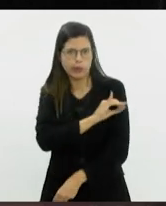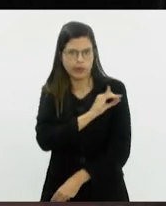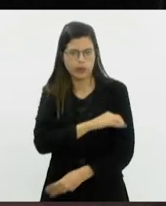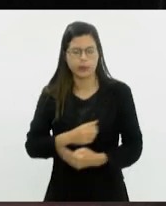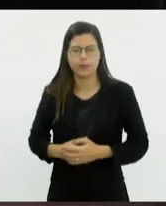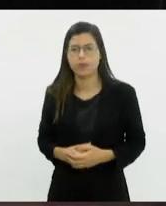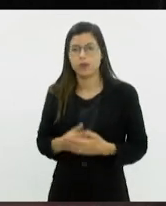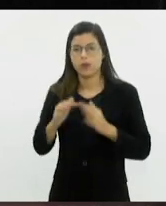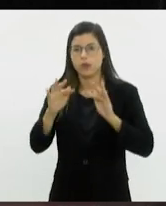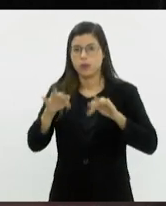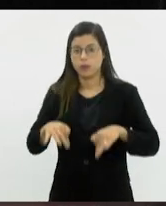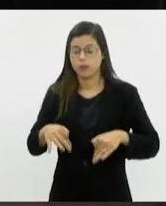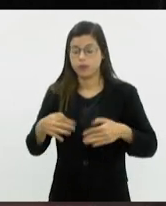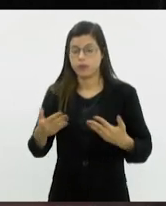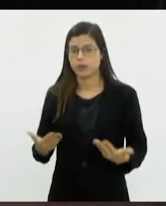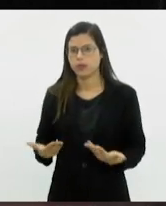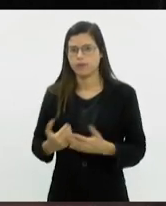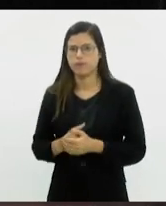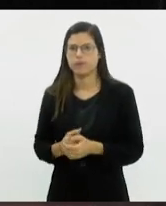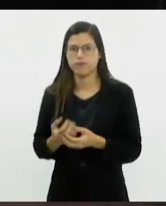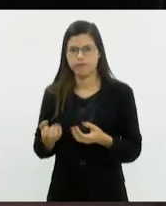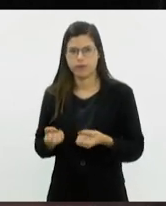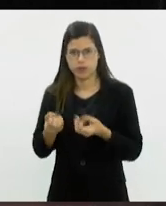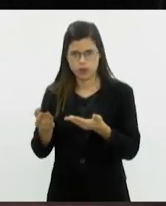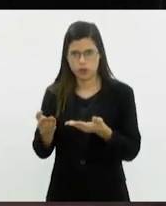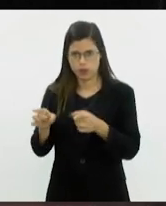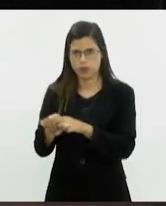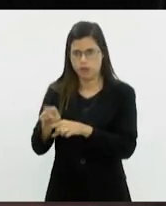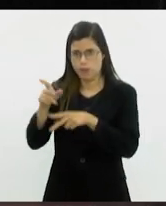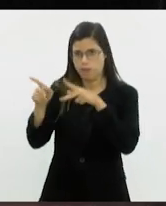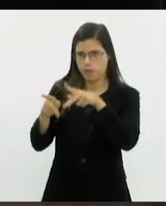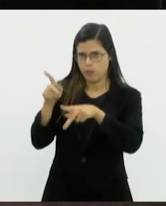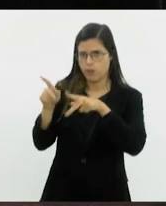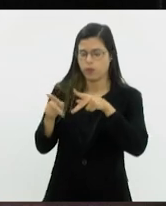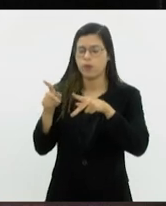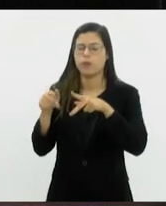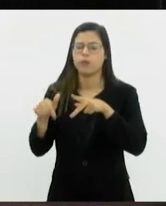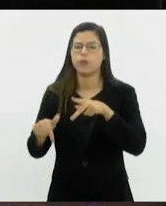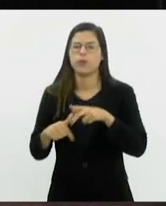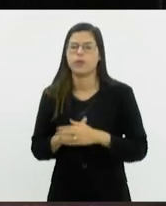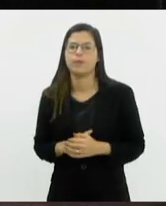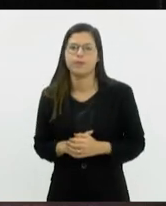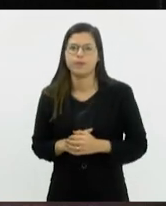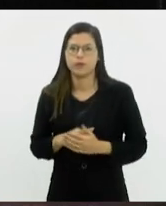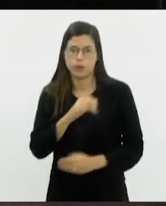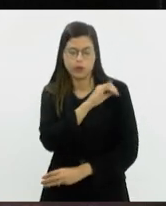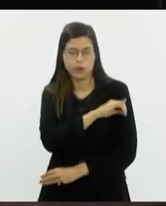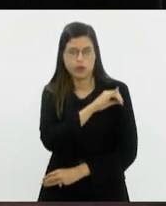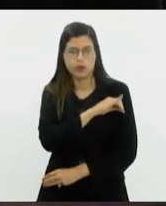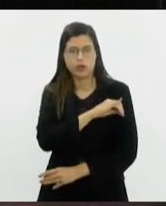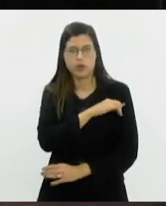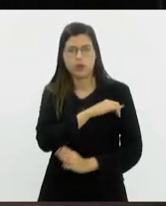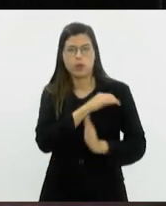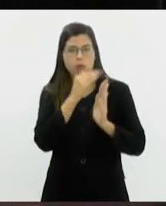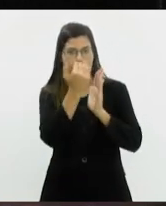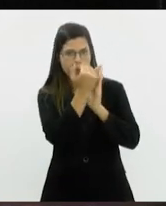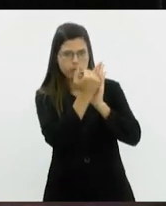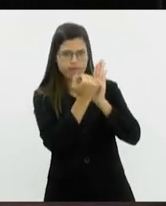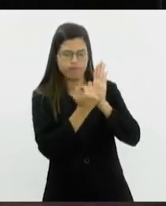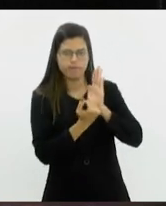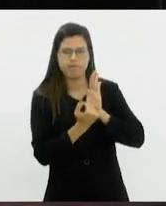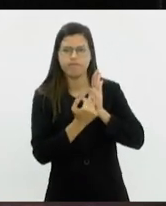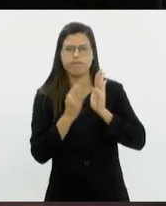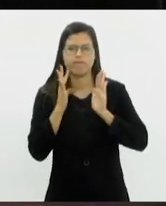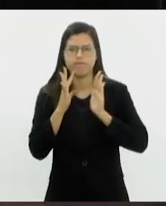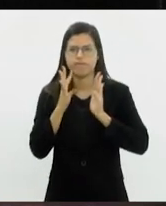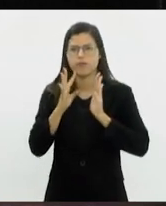fim, a gente pôde entregar para a população, para o cidadão carioca, um programa muito bacana, que